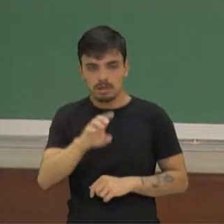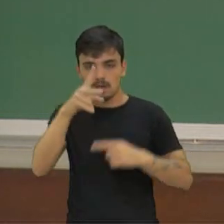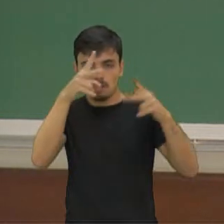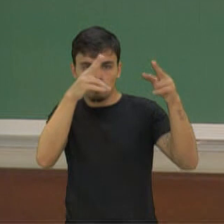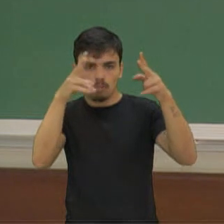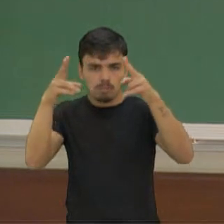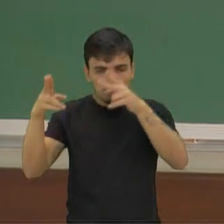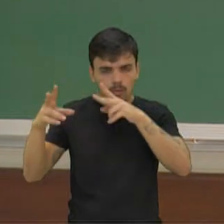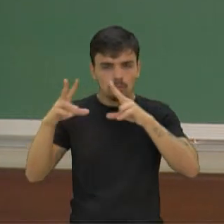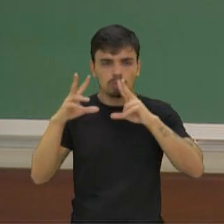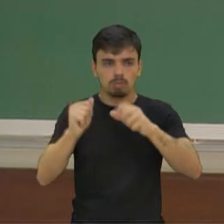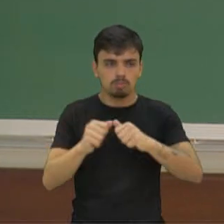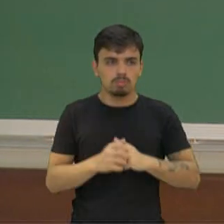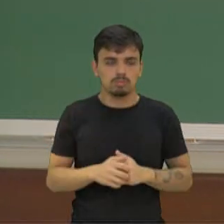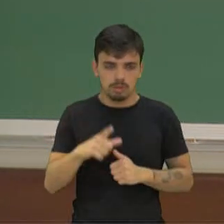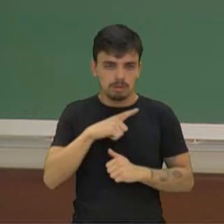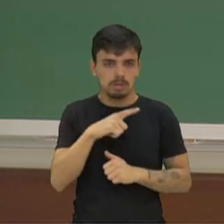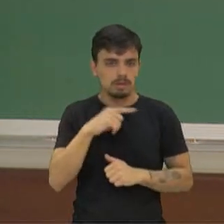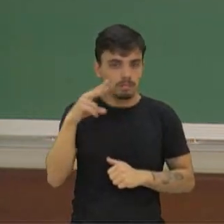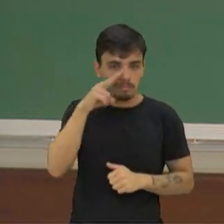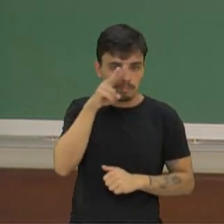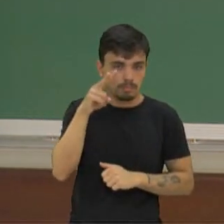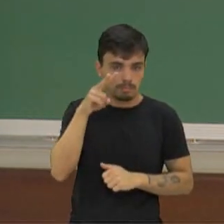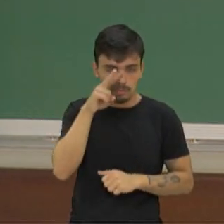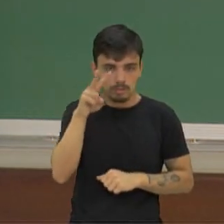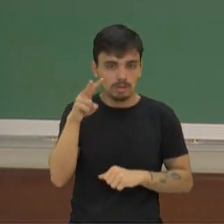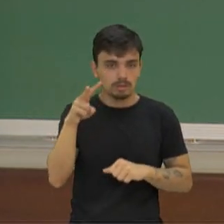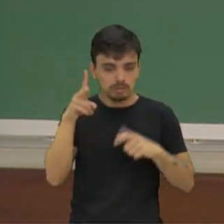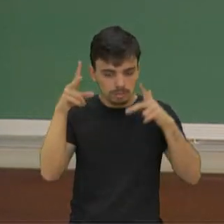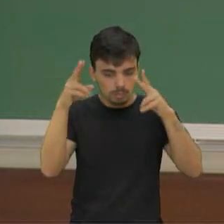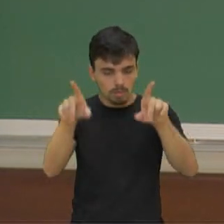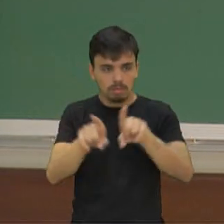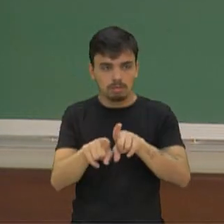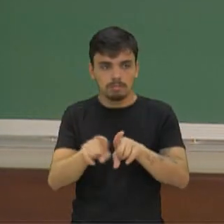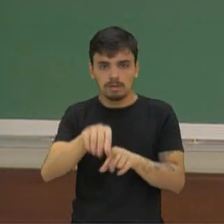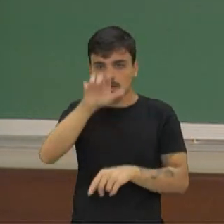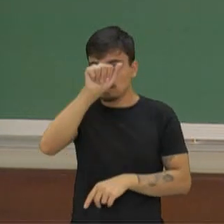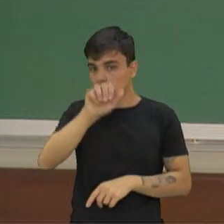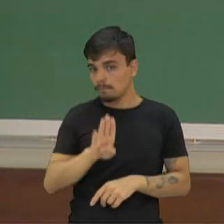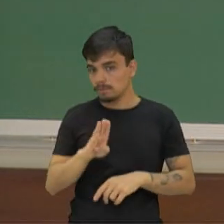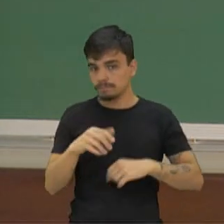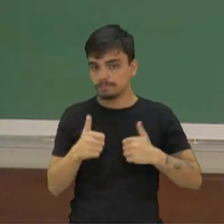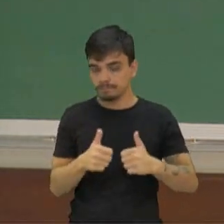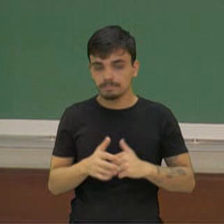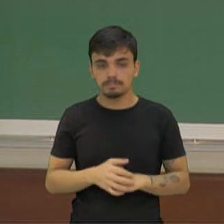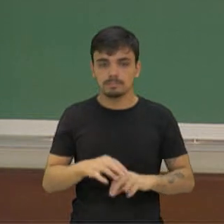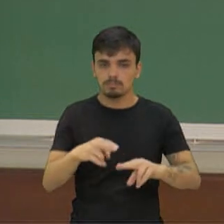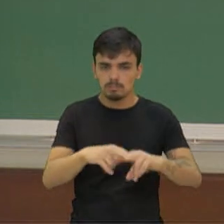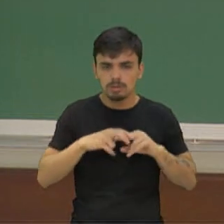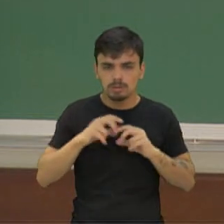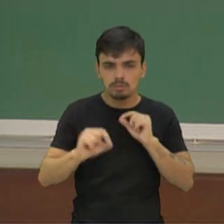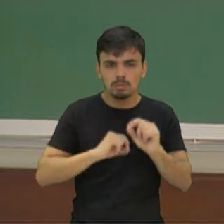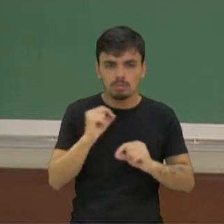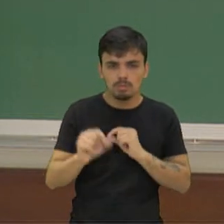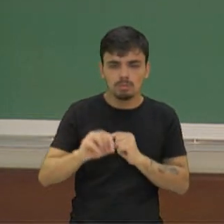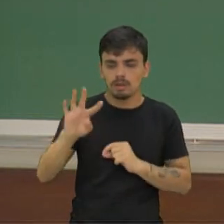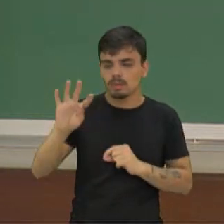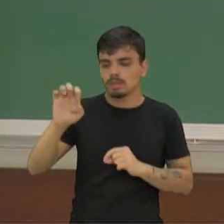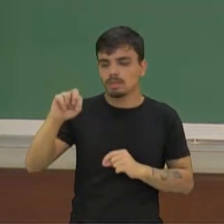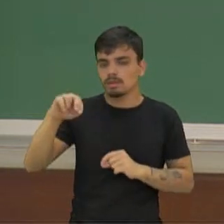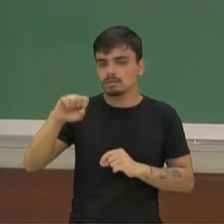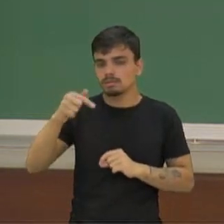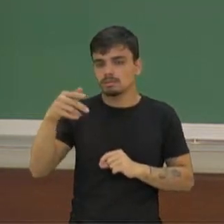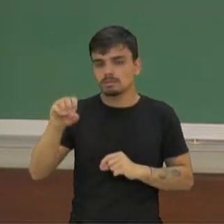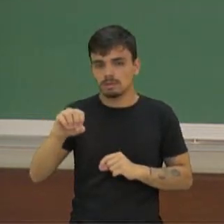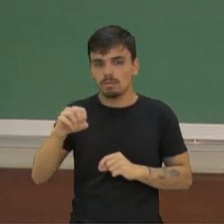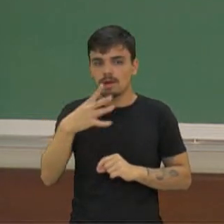Então, todos eles estão com os mesmos potenciais, nesses pontos A e B. Portanto, a tensão aqui é 40 volts, então é 40 volts